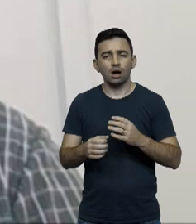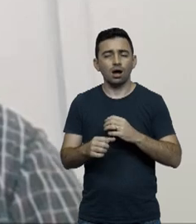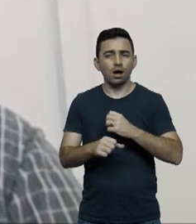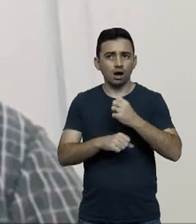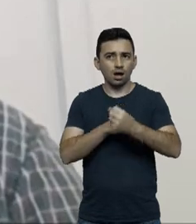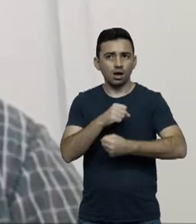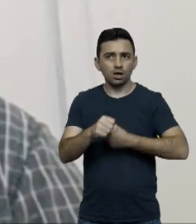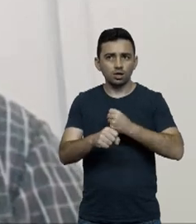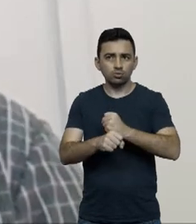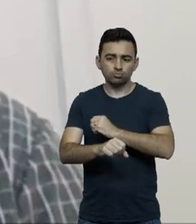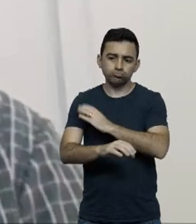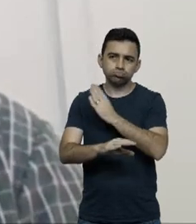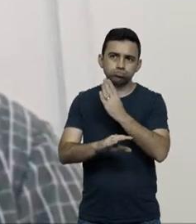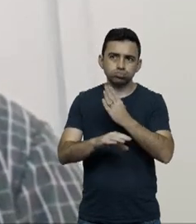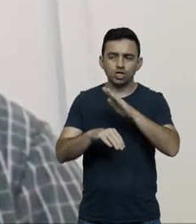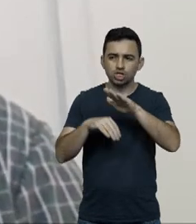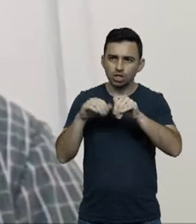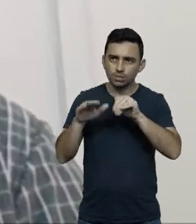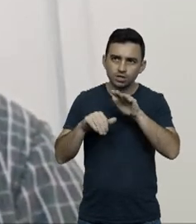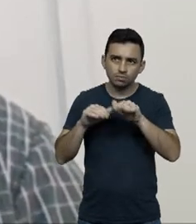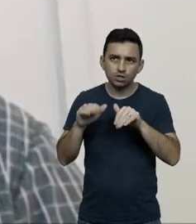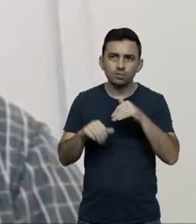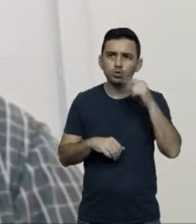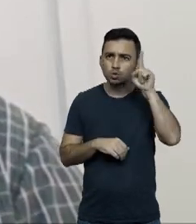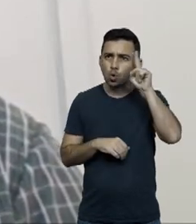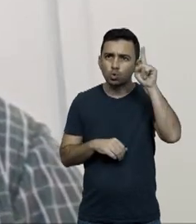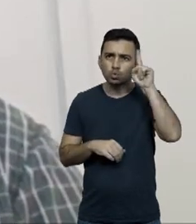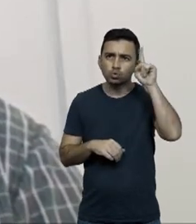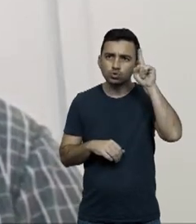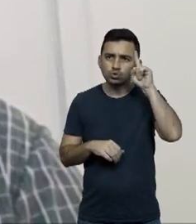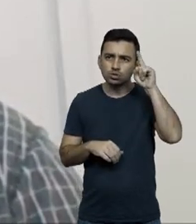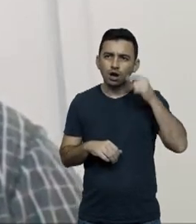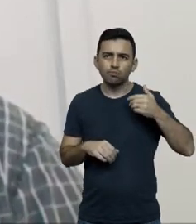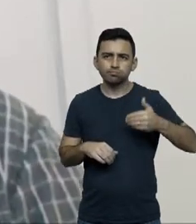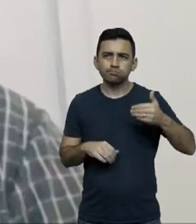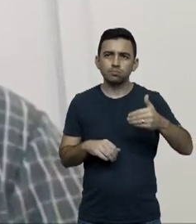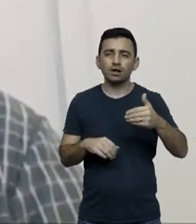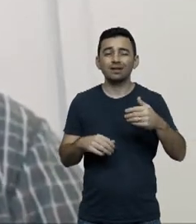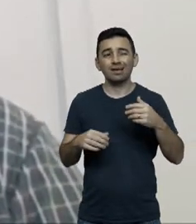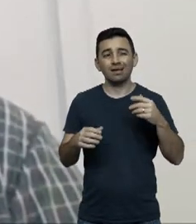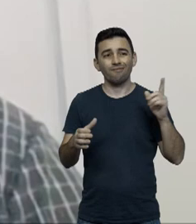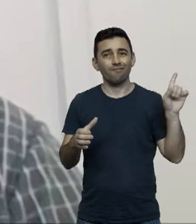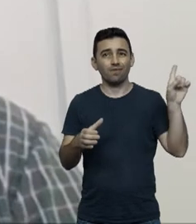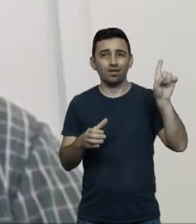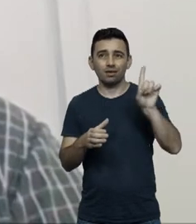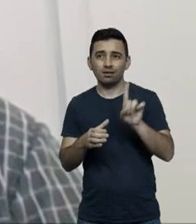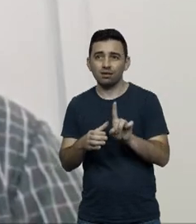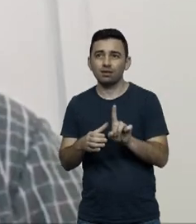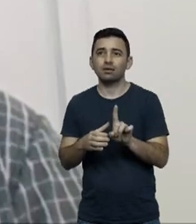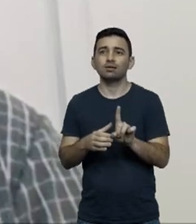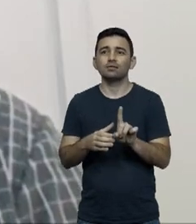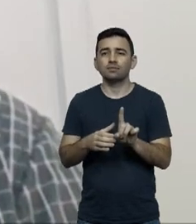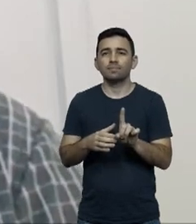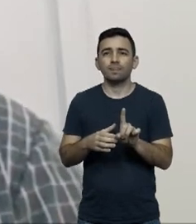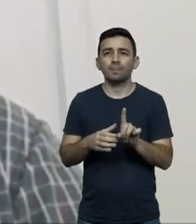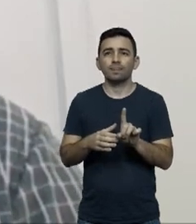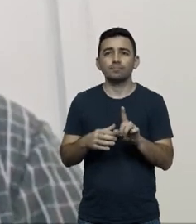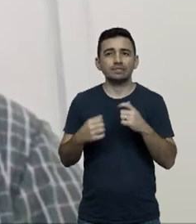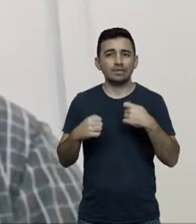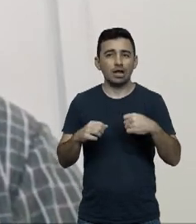que são realizadas chamadas quase que diariamente candidatos que terão de se deslocar todos esses esse